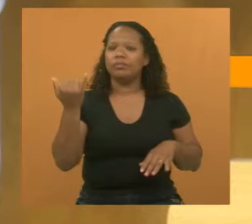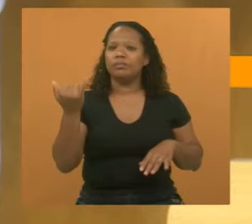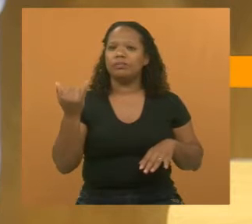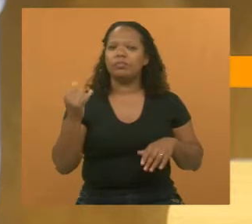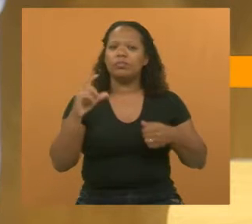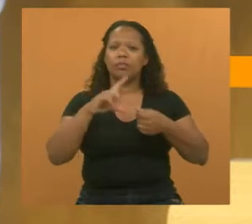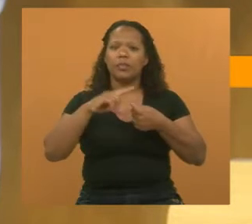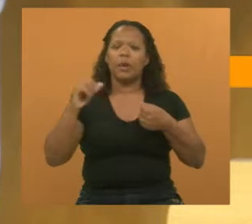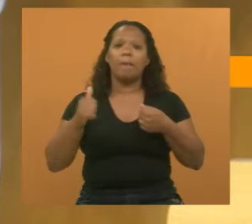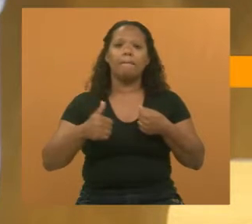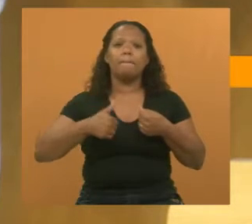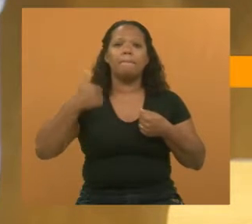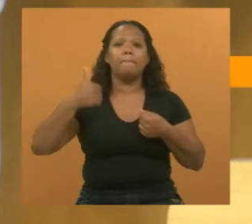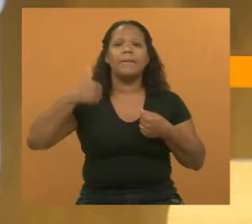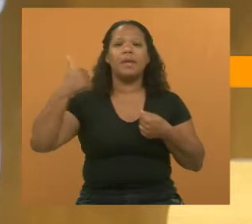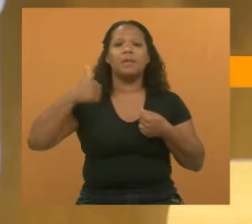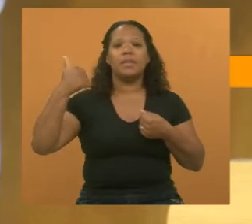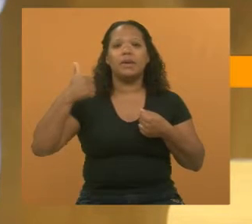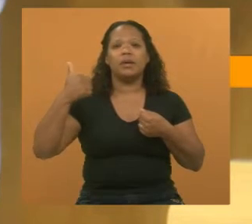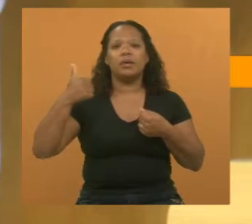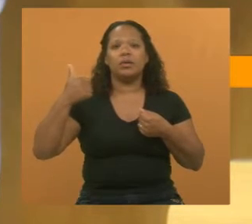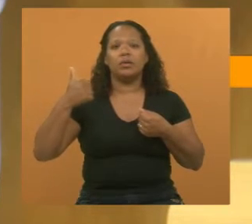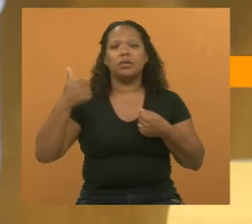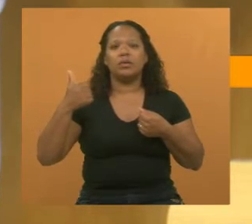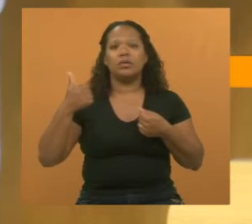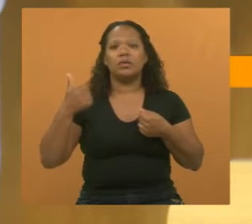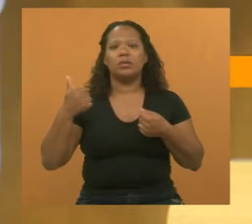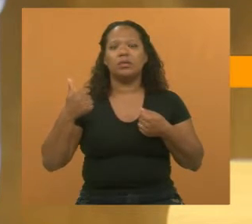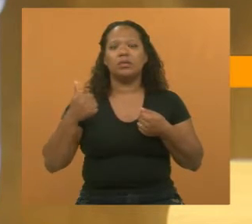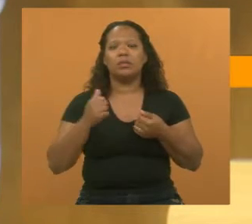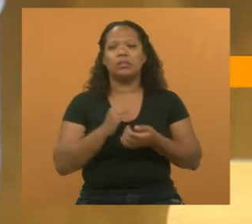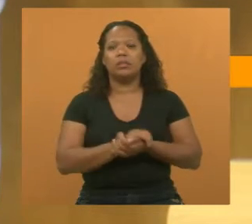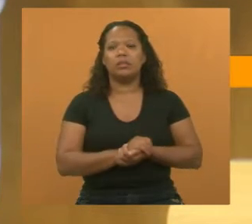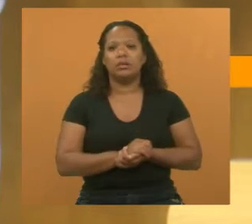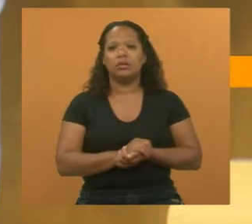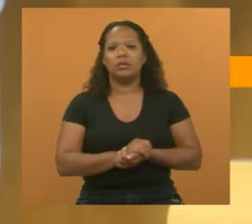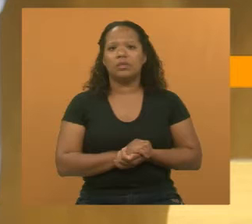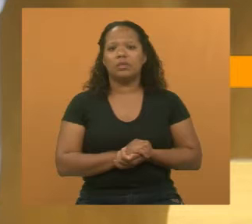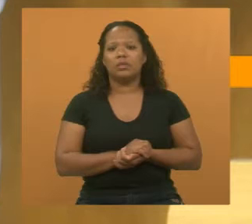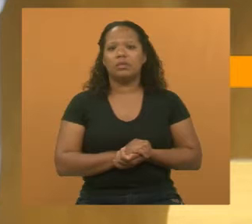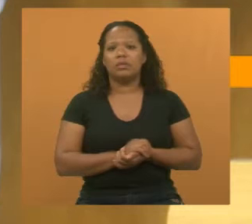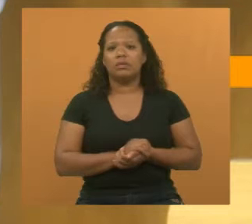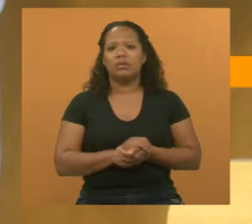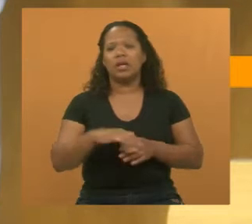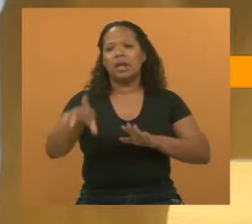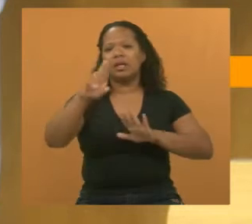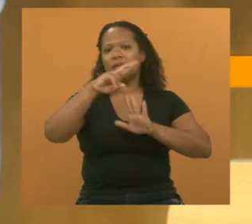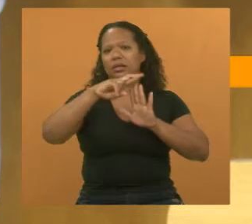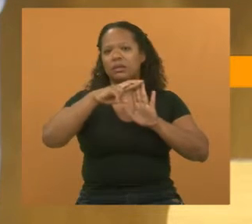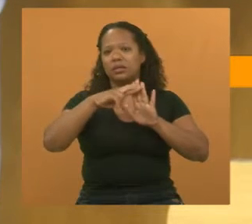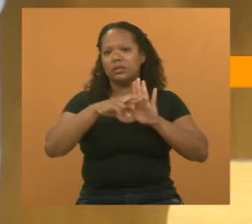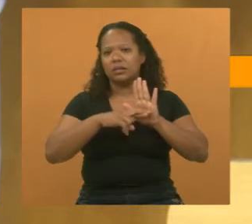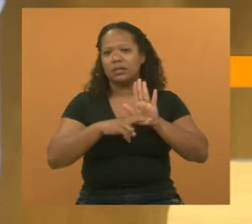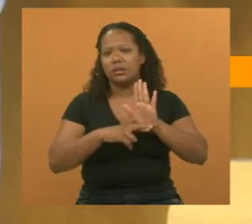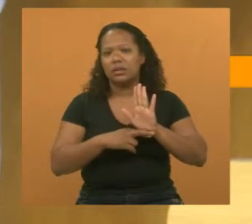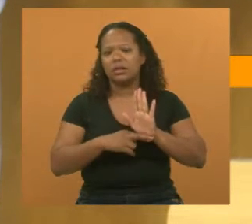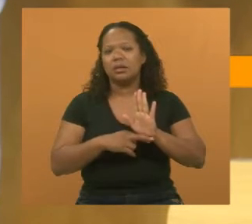artigo 1º da Constituição da República, ele estabelece os fundamentos da República Federativa do Brasil.